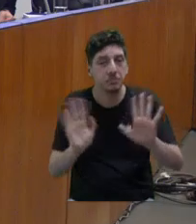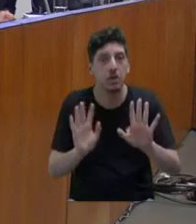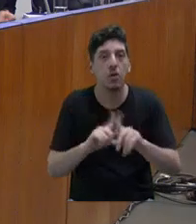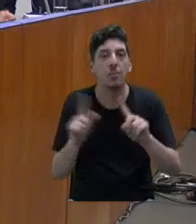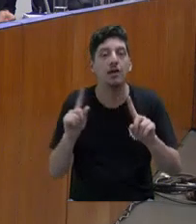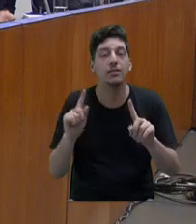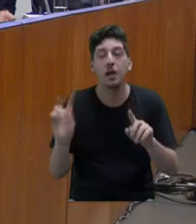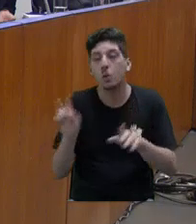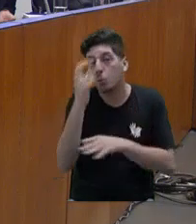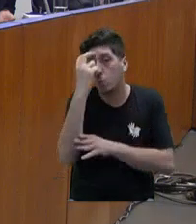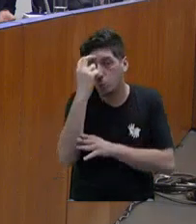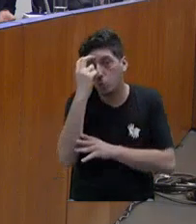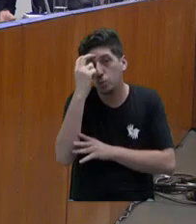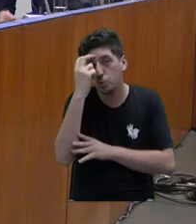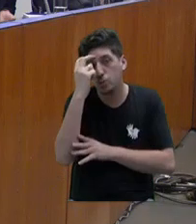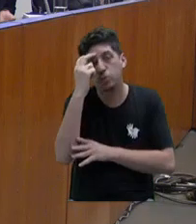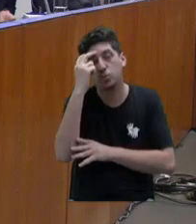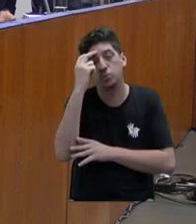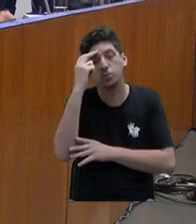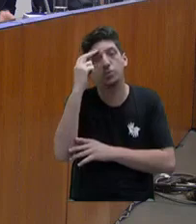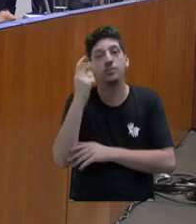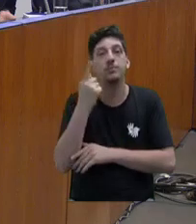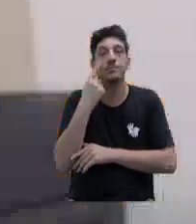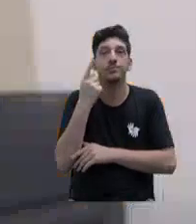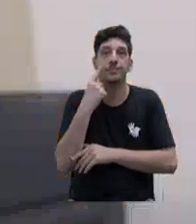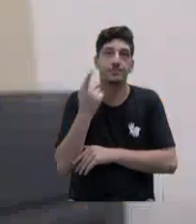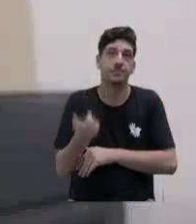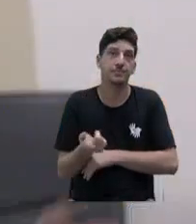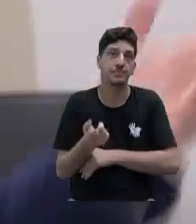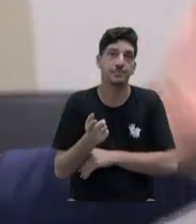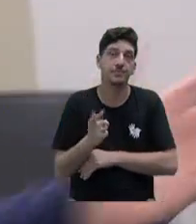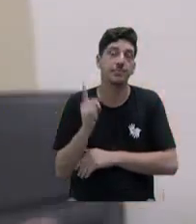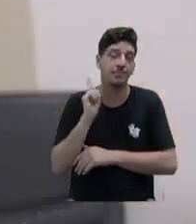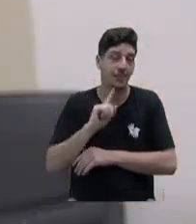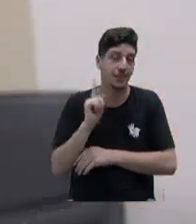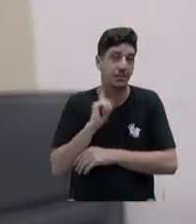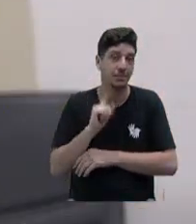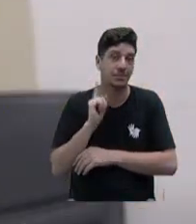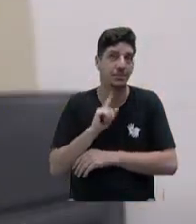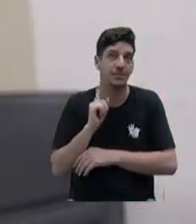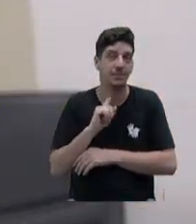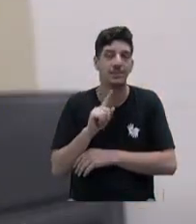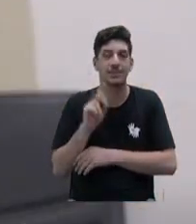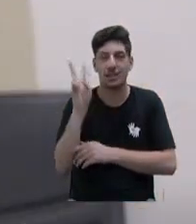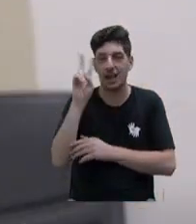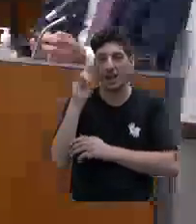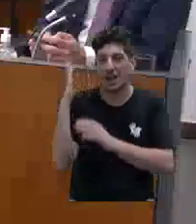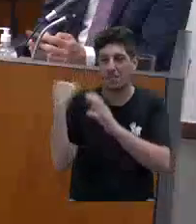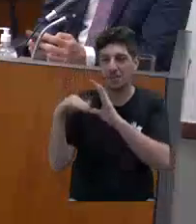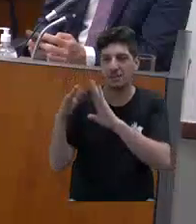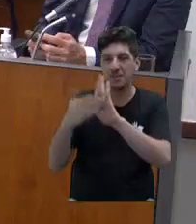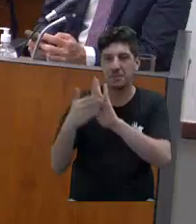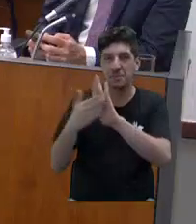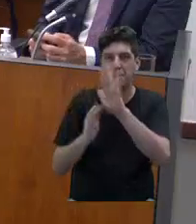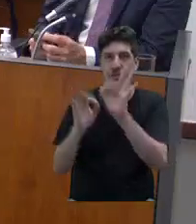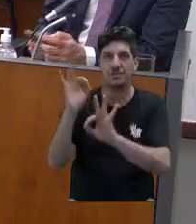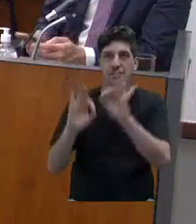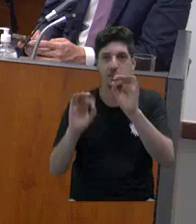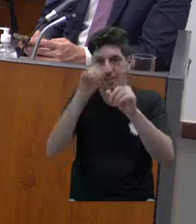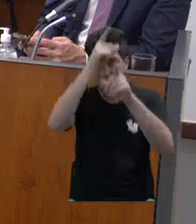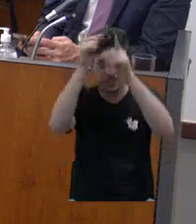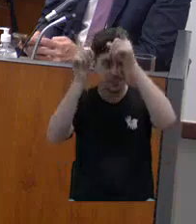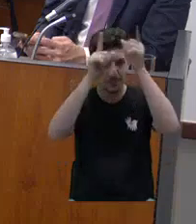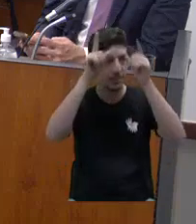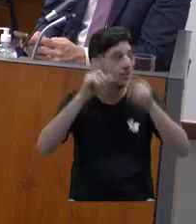que a cultura... Olha, Minas Gerais, secretário, o dia que eu te mandei o plano da criatividade que o